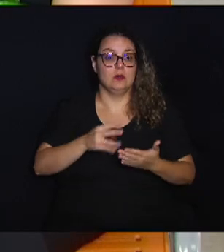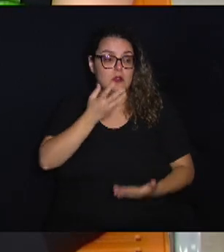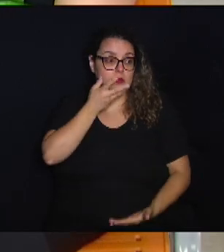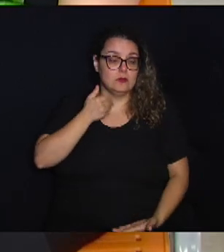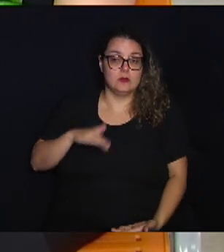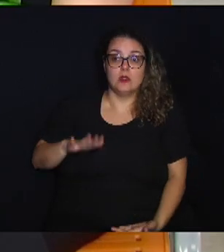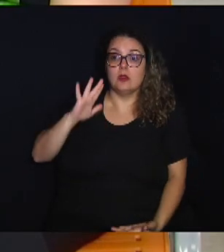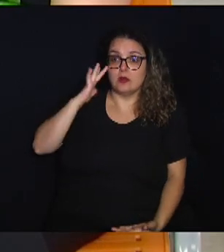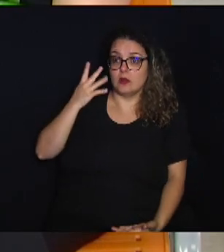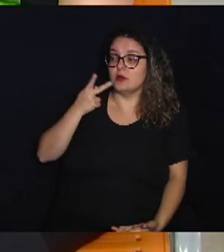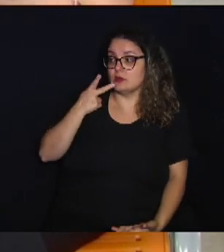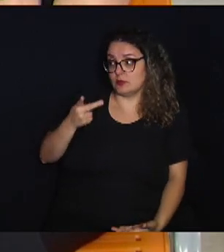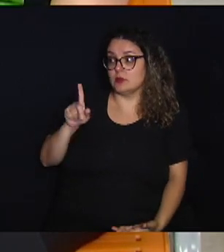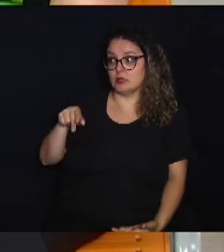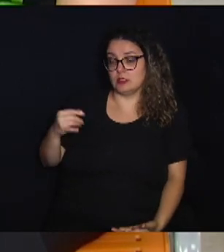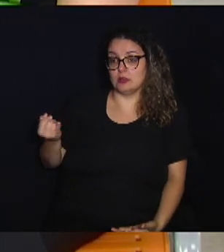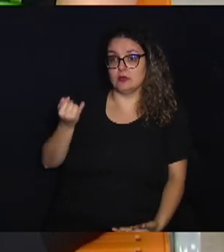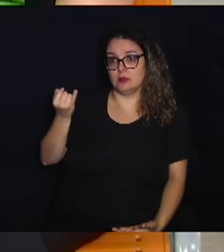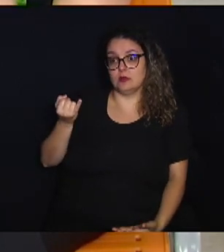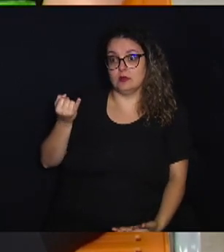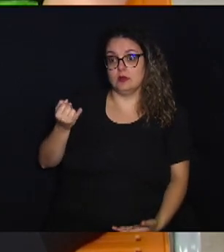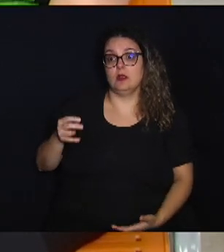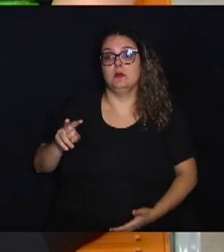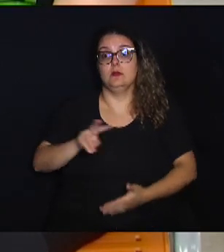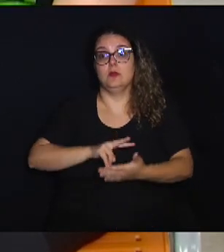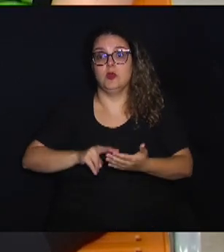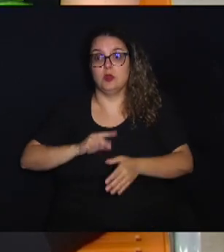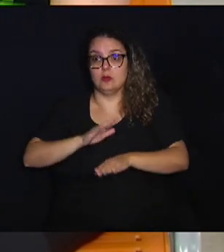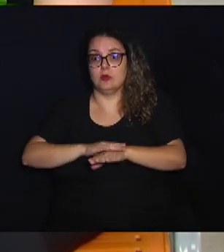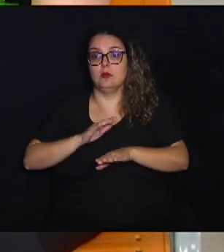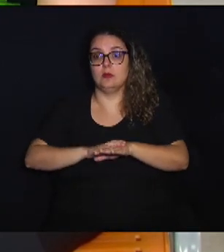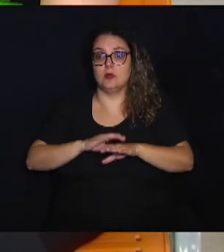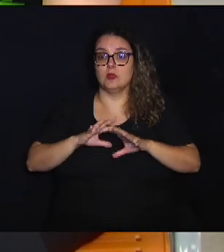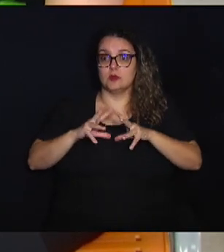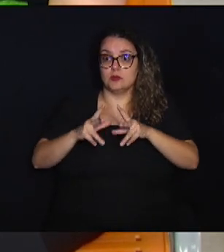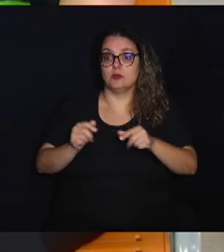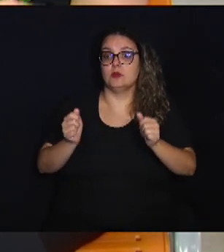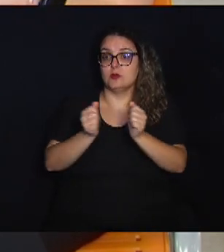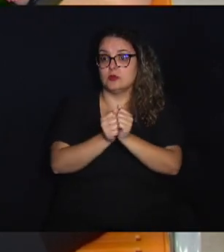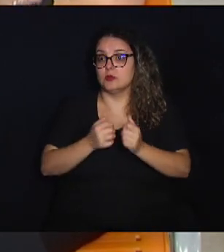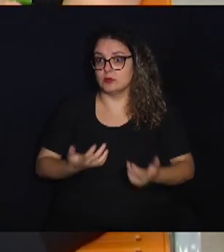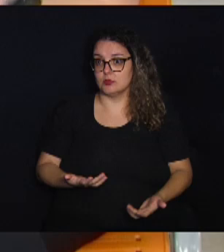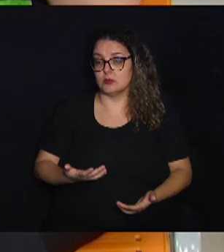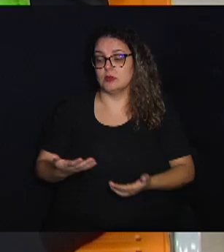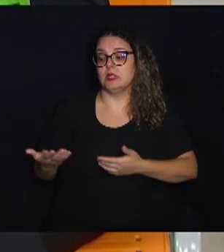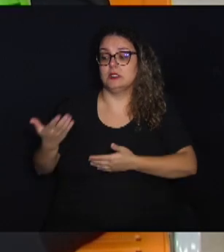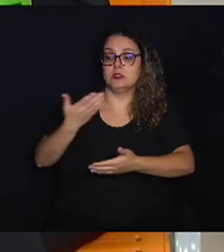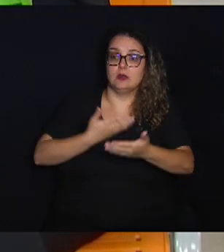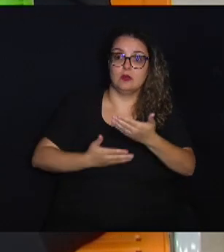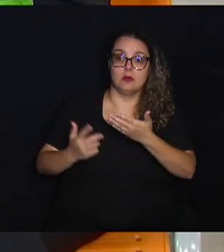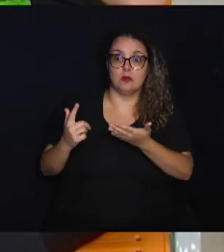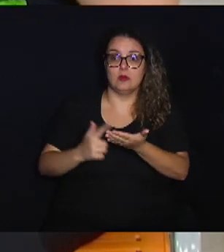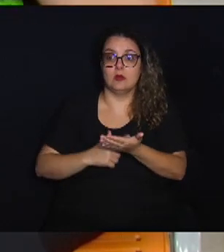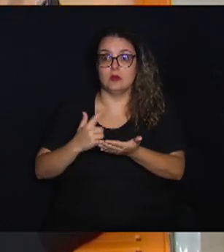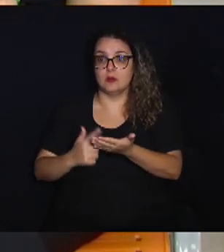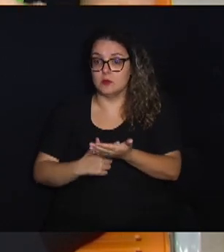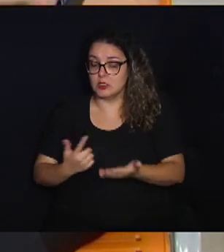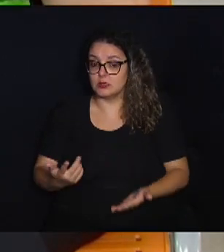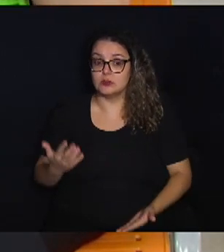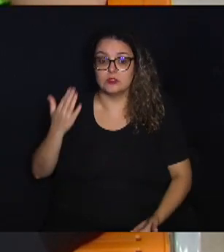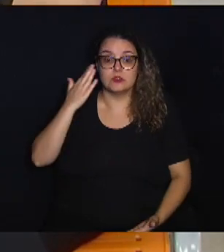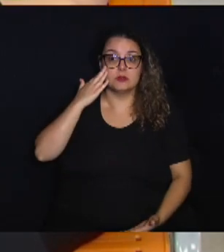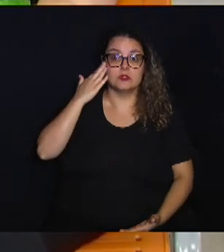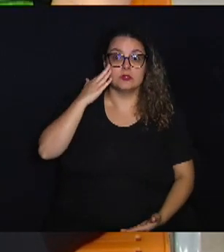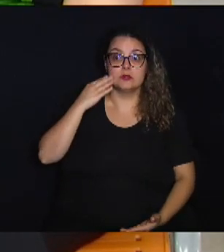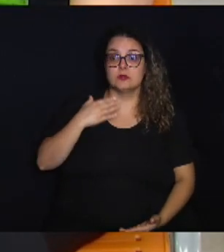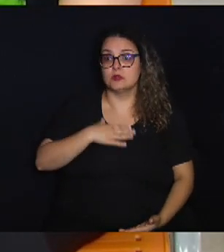acho que o que você falou é essencial. Tornar a leitura uma atividade coletiva. Então, compartilhar livros em comum, entender o que o seu